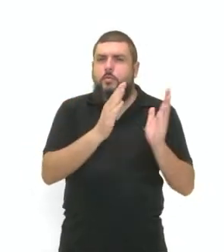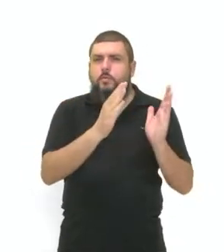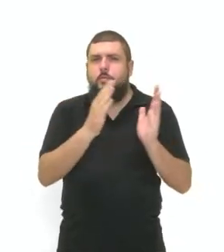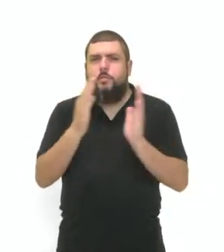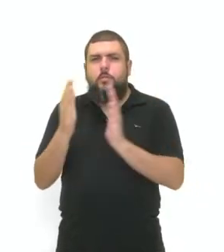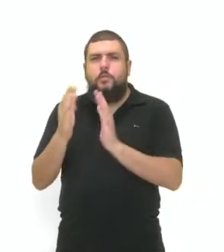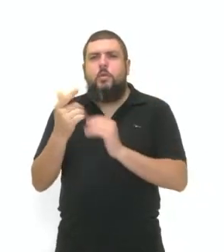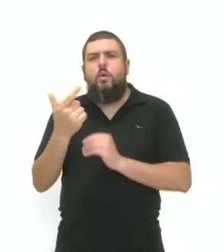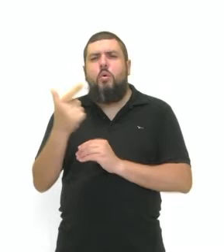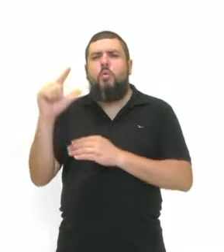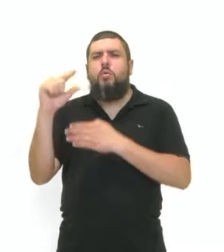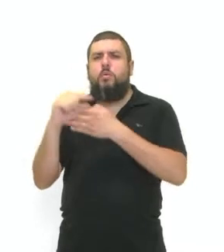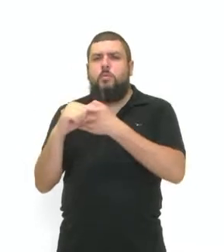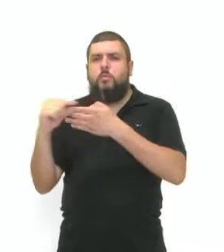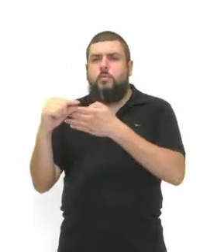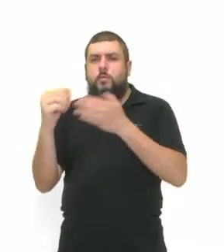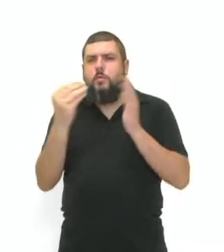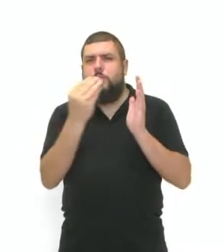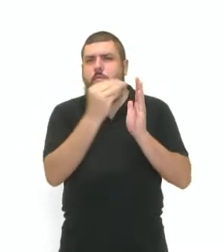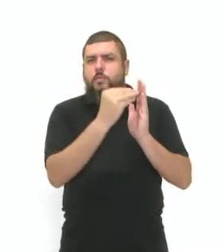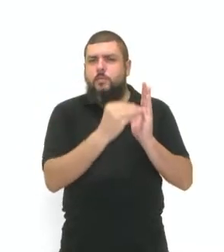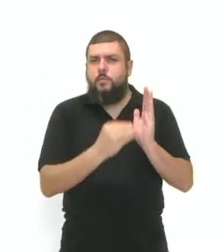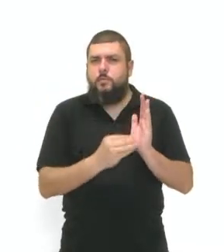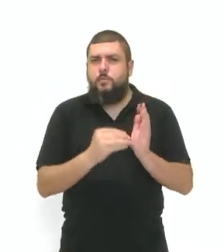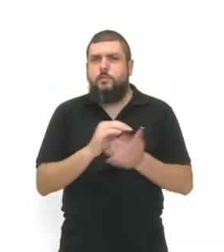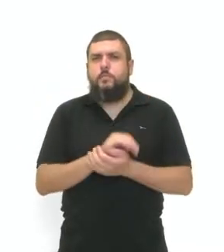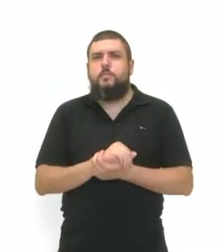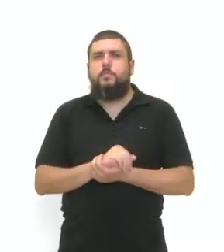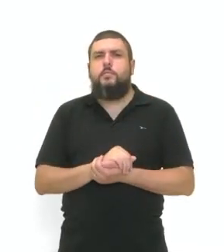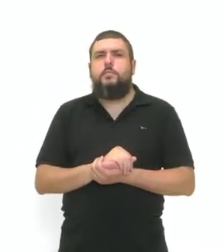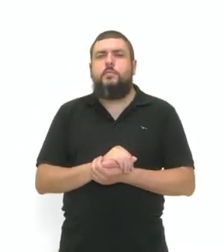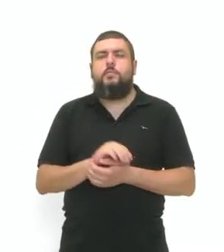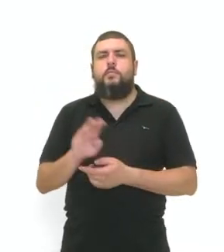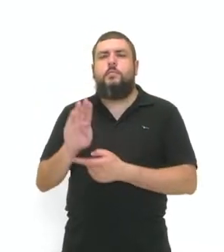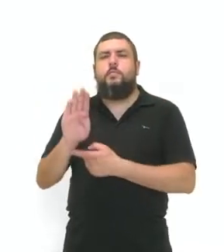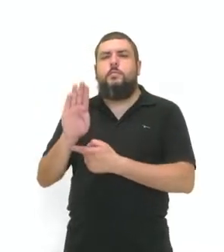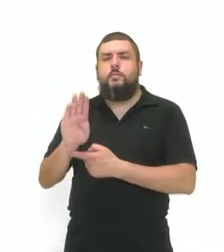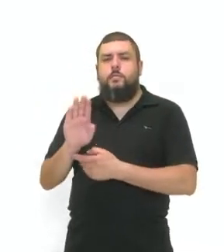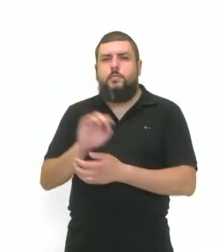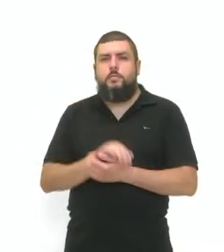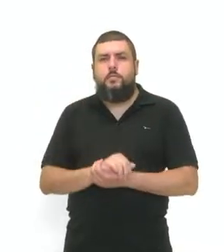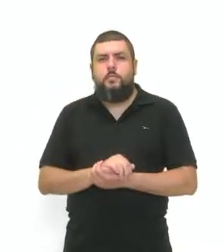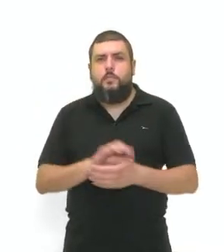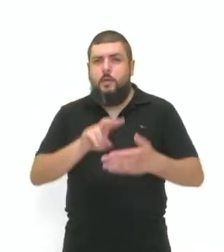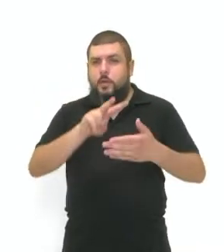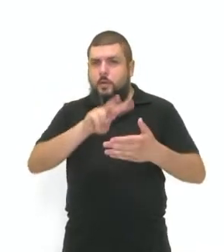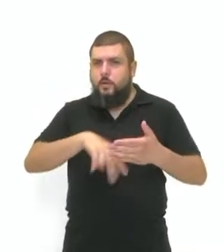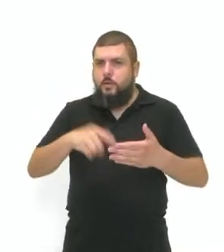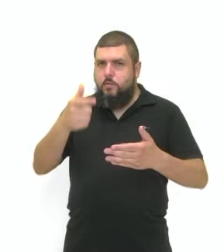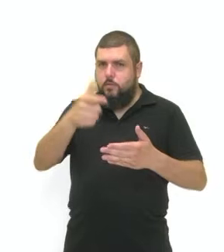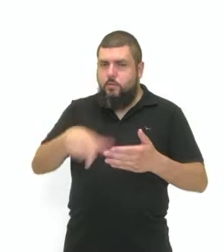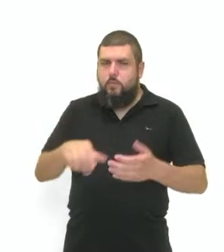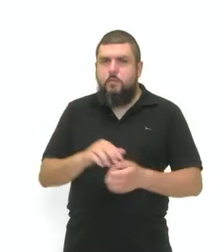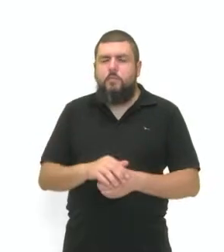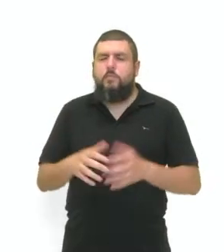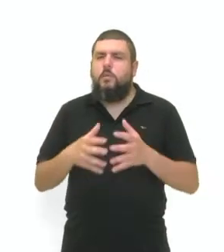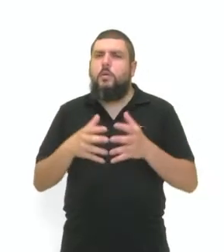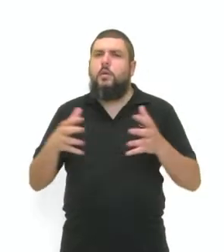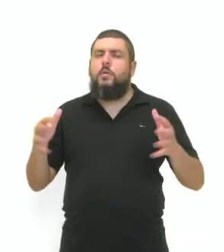cronistas foram citados. Na letra B, releia. A grande felicidade seria de